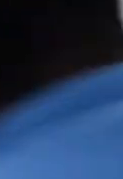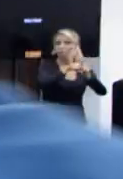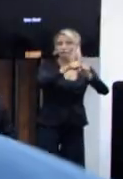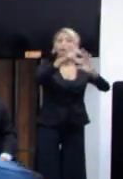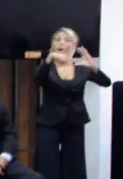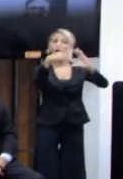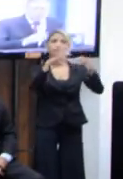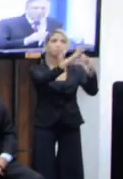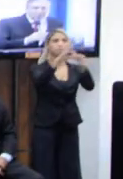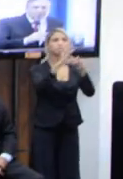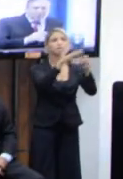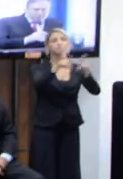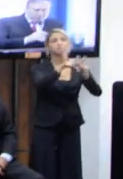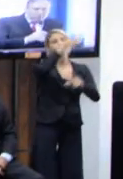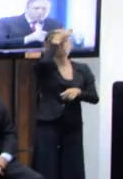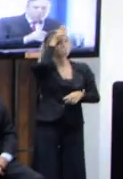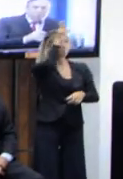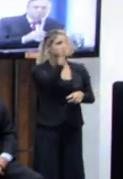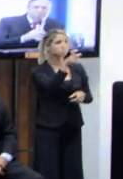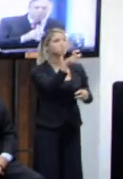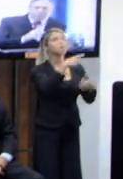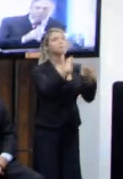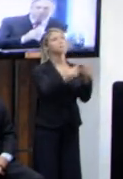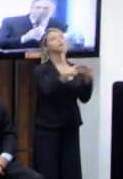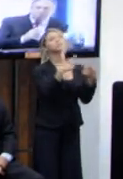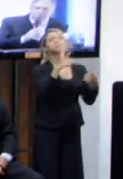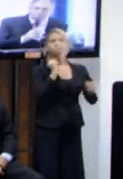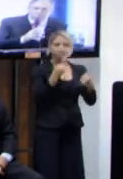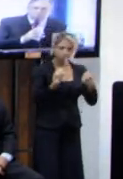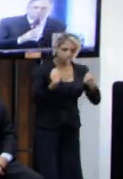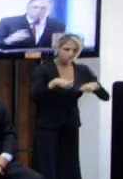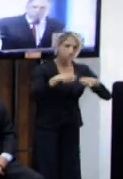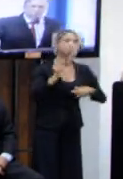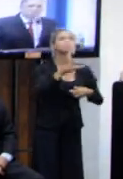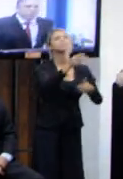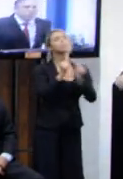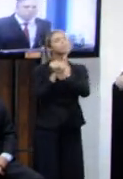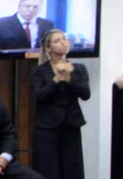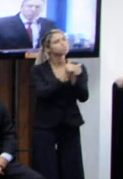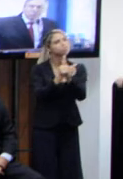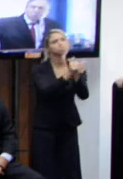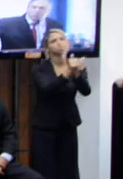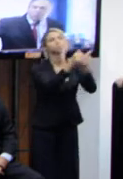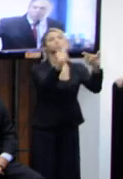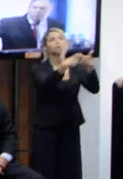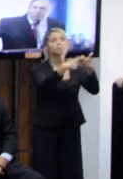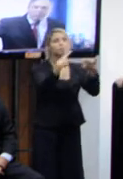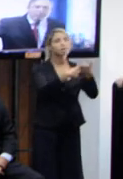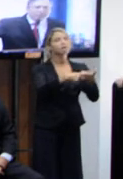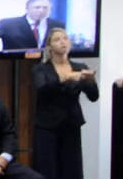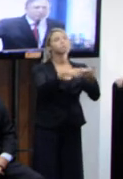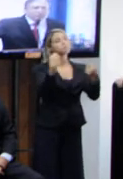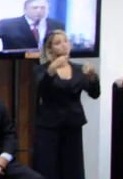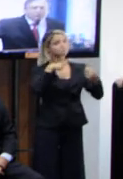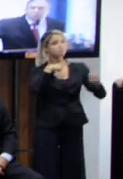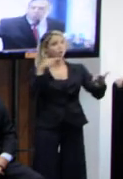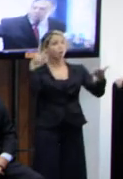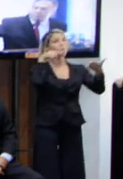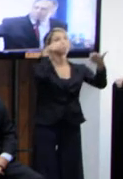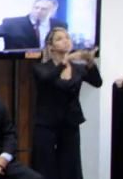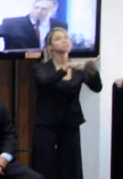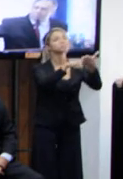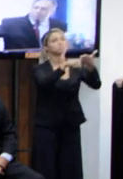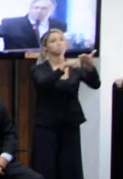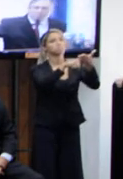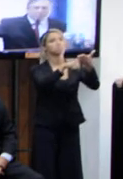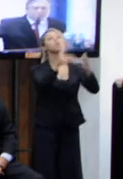desse município. Nós precisamos caminhar junto com um objetivo só, que é a